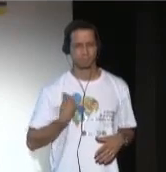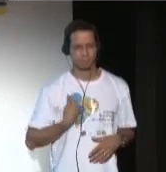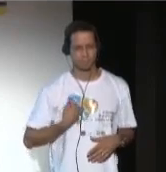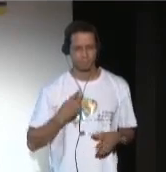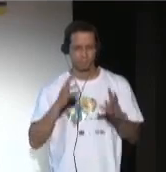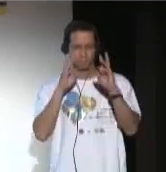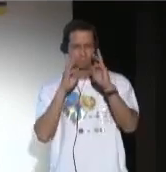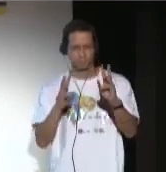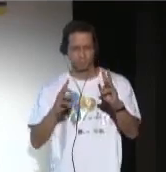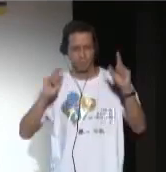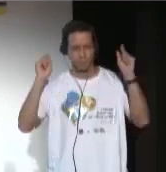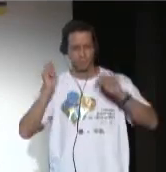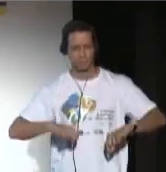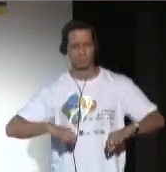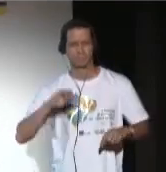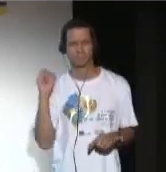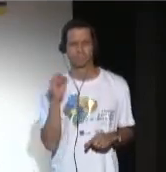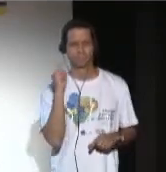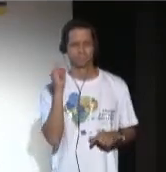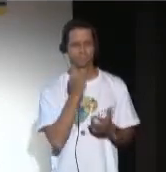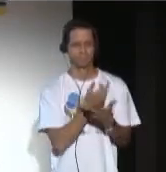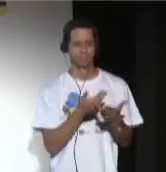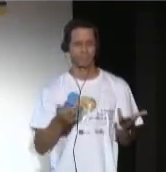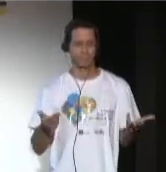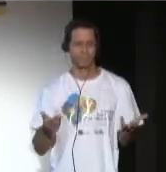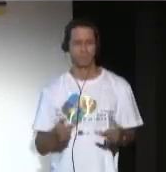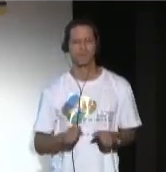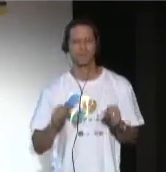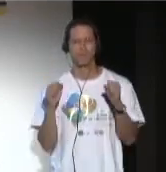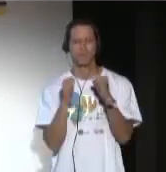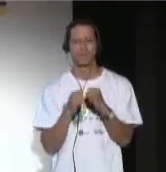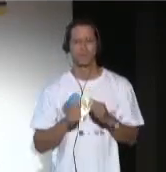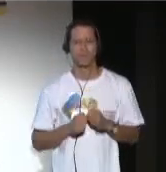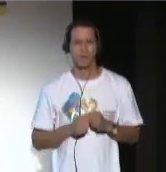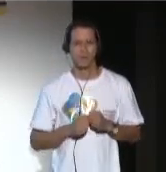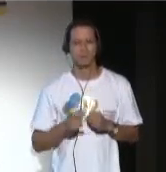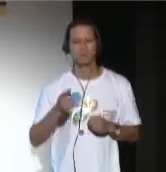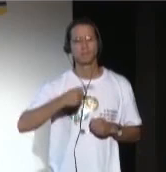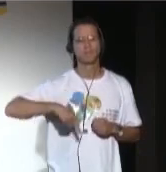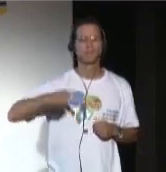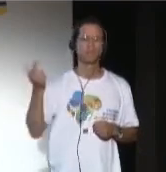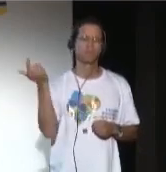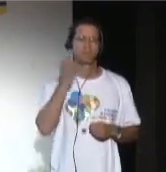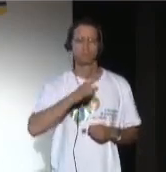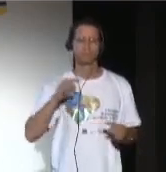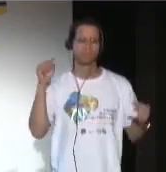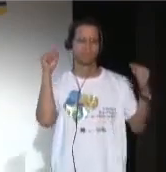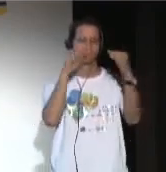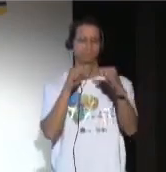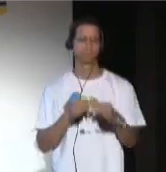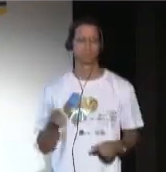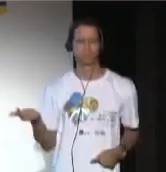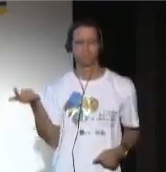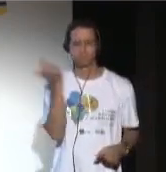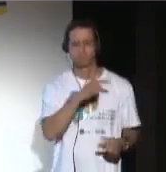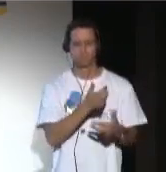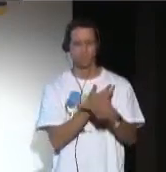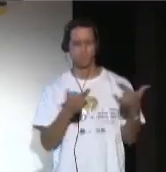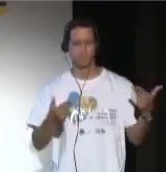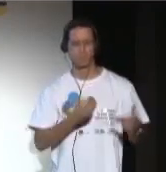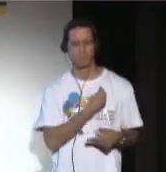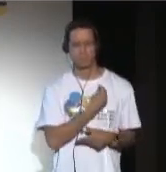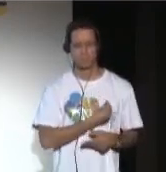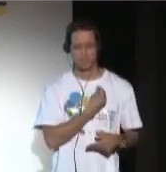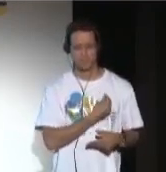competências importantes que fazem com que nós consigamos atingir mais coisas na vida.